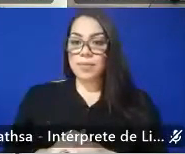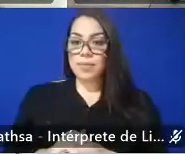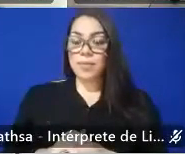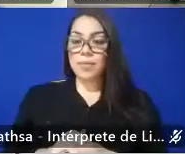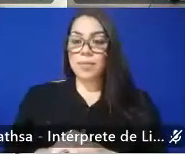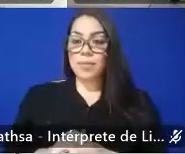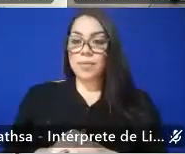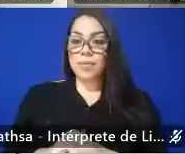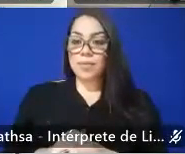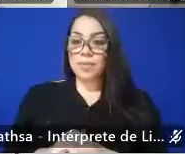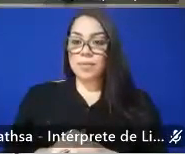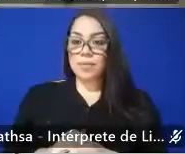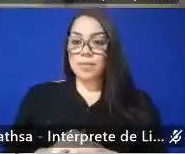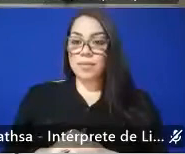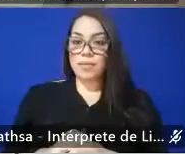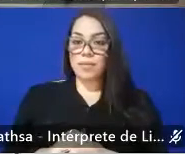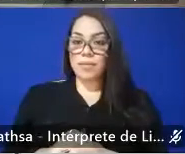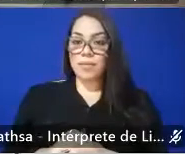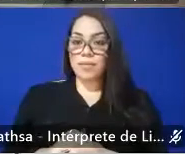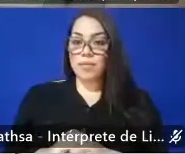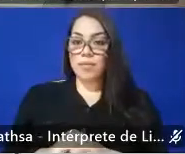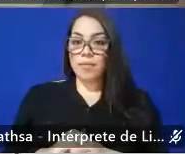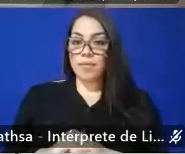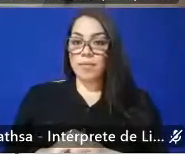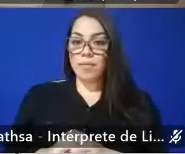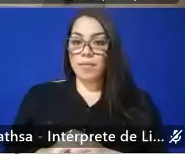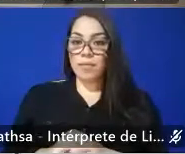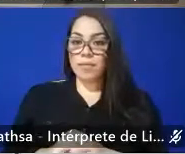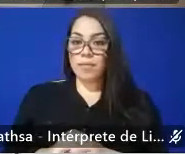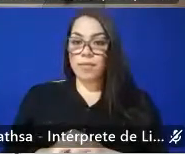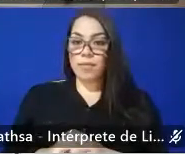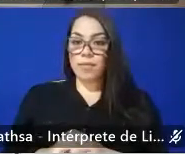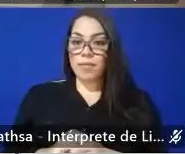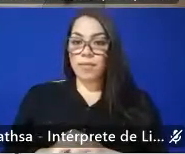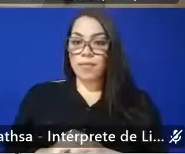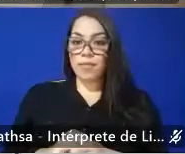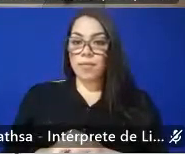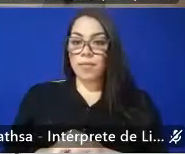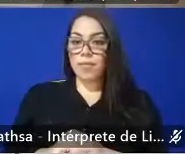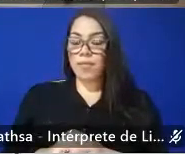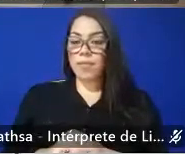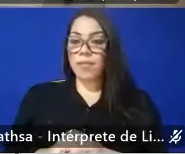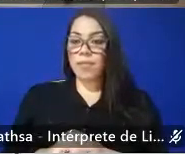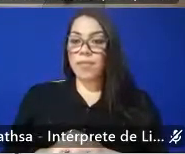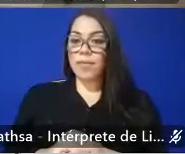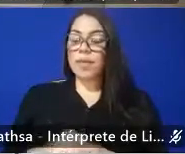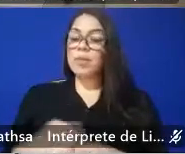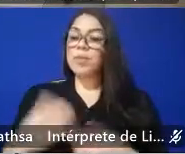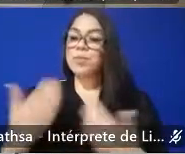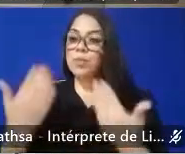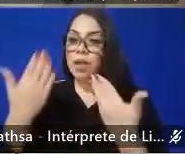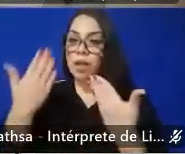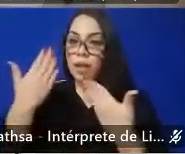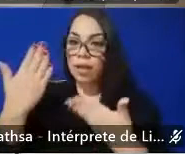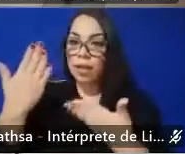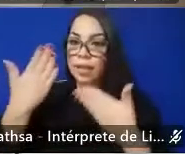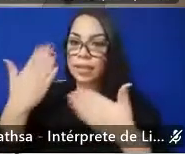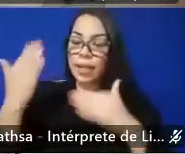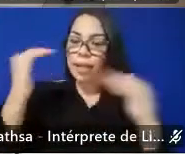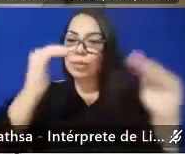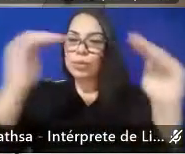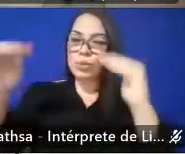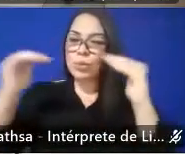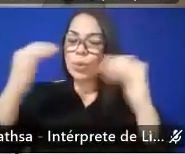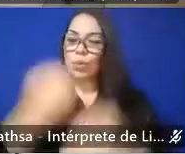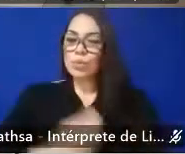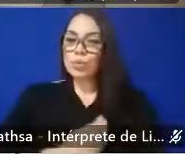E aí eu consegui no ir e agradeço as rosas presenças do